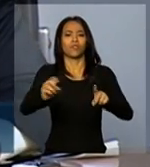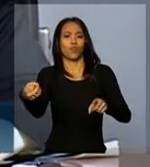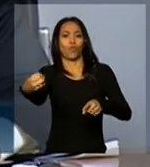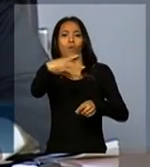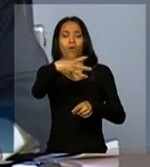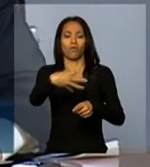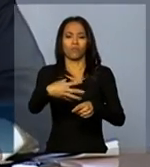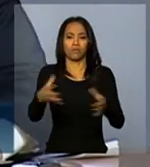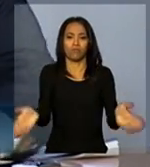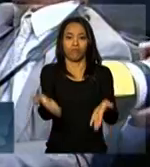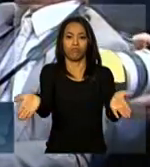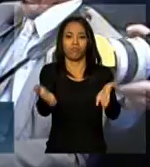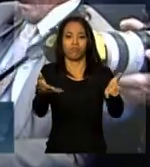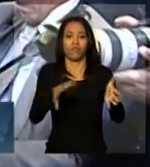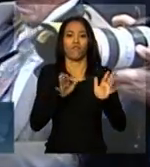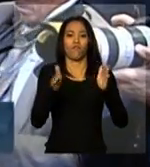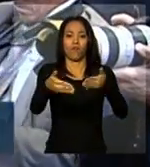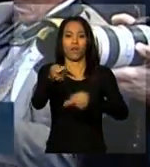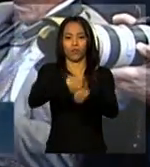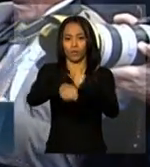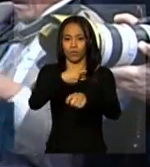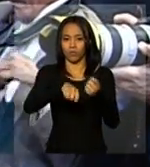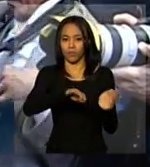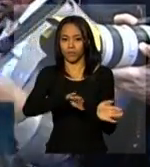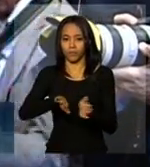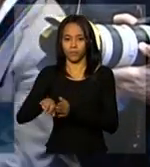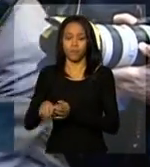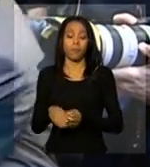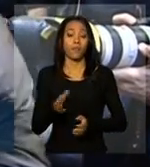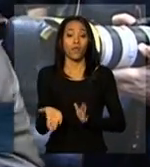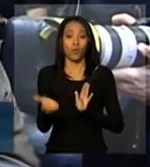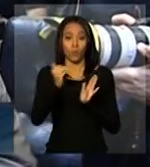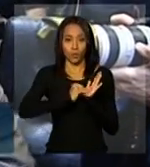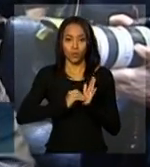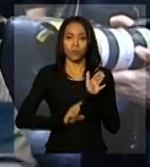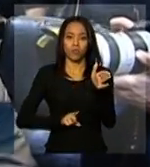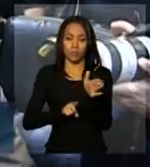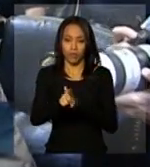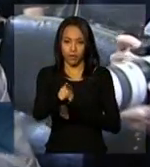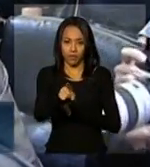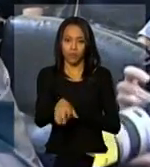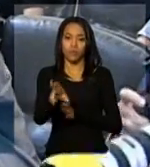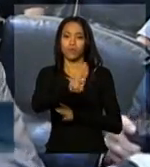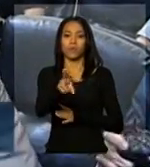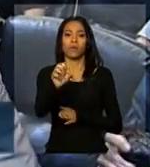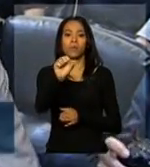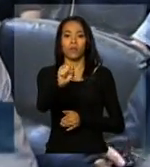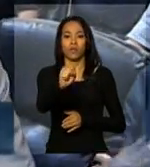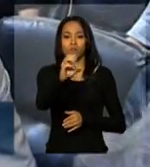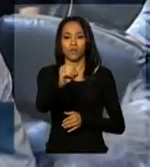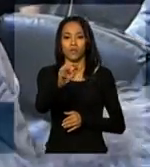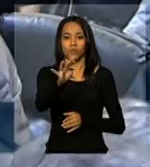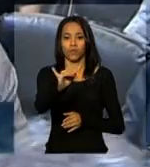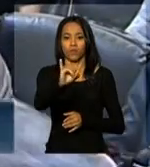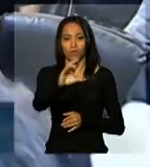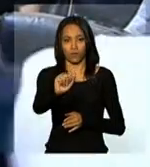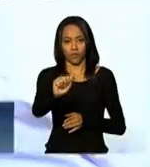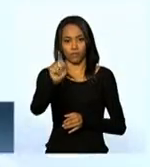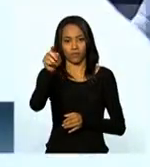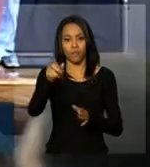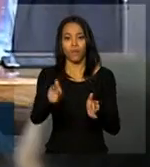economia. A última pergunta da Sofia Fernandes, da Folha de São Paulo.